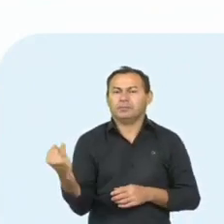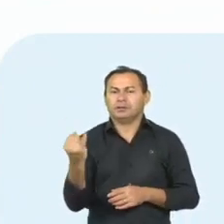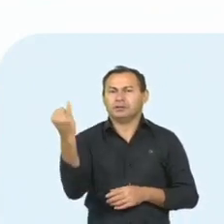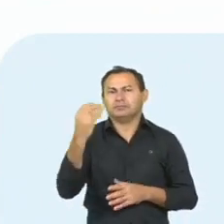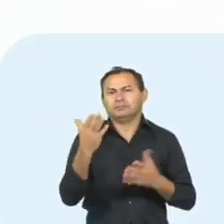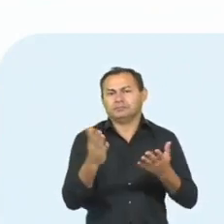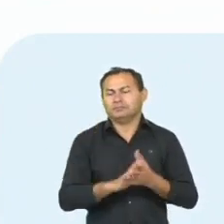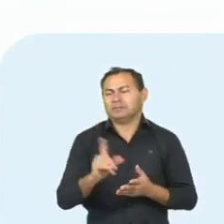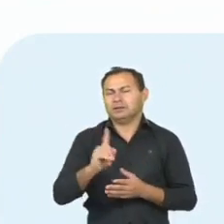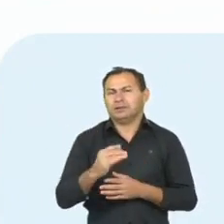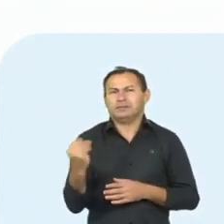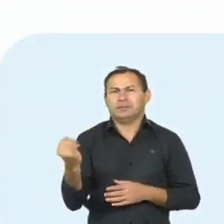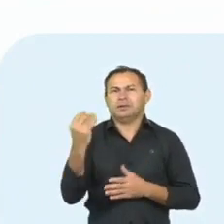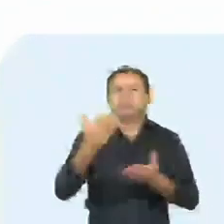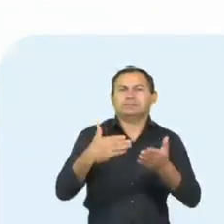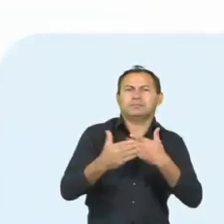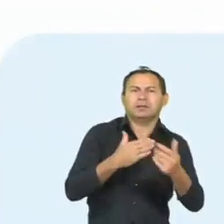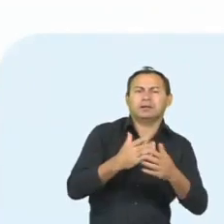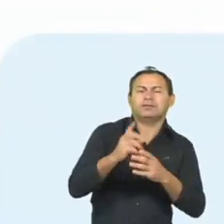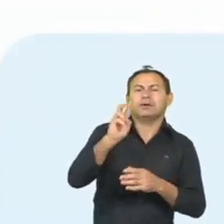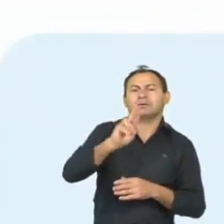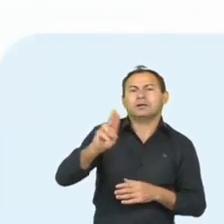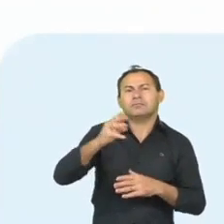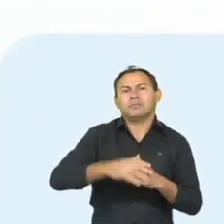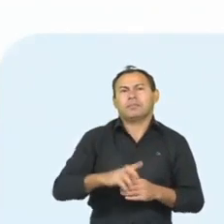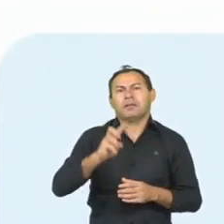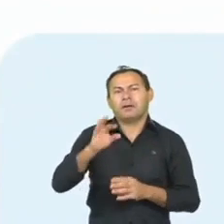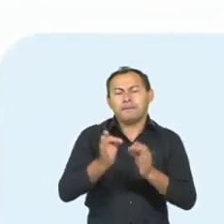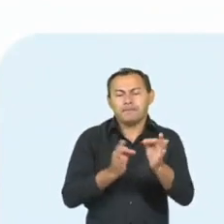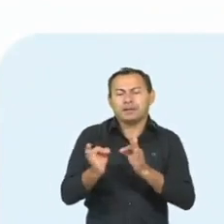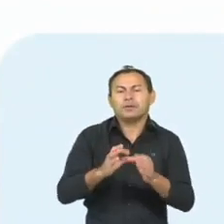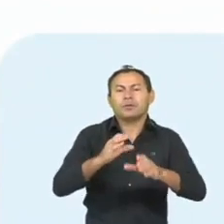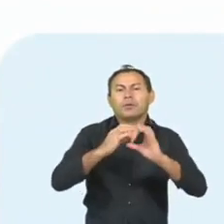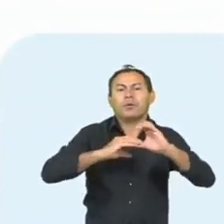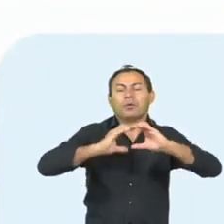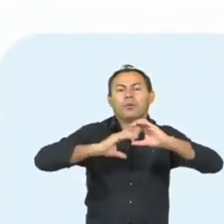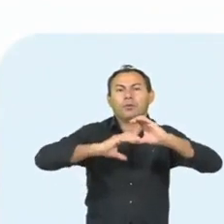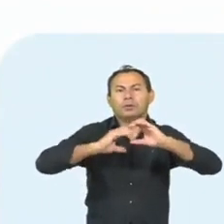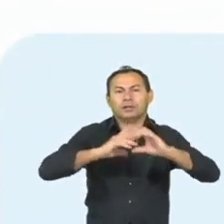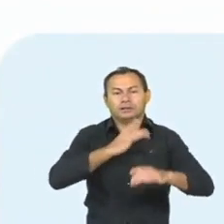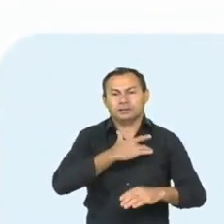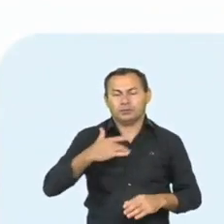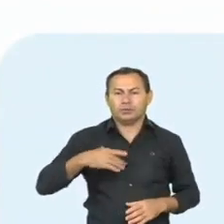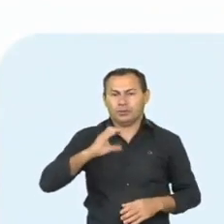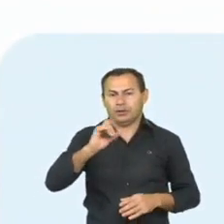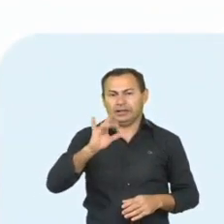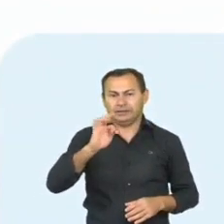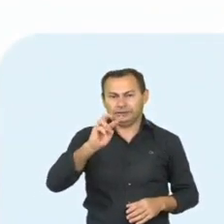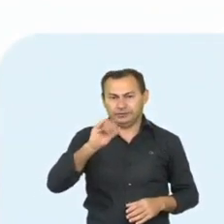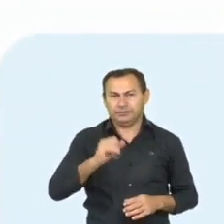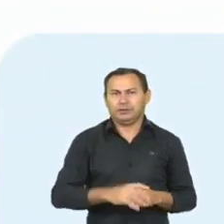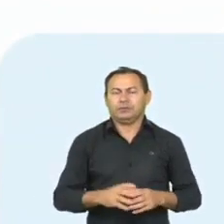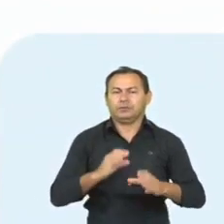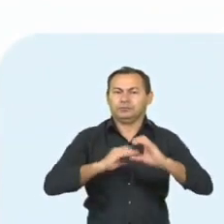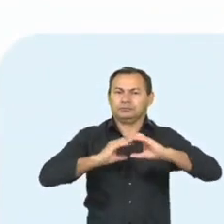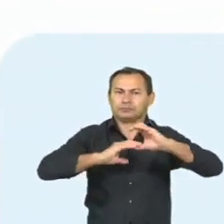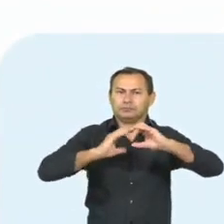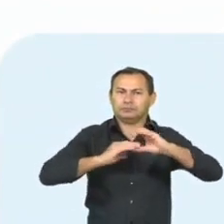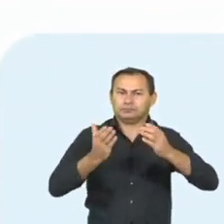né? Que não vai ser tão importante, para que você vai utilizar? Aí você vai se preparar para um concurso e tem saúde coletiva no seu concurso,